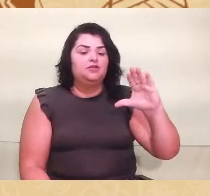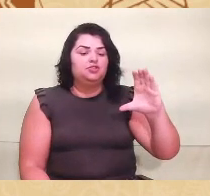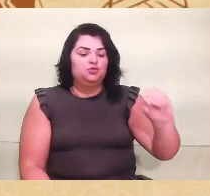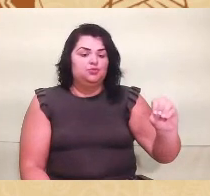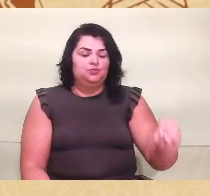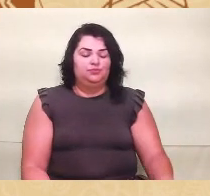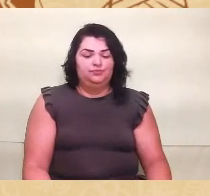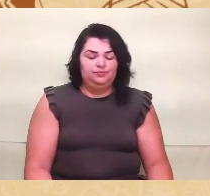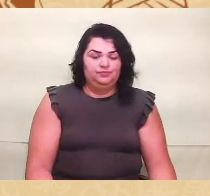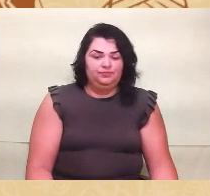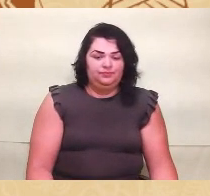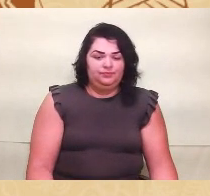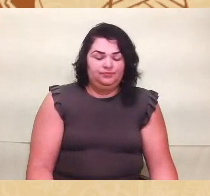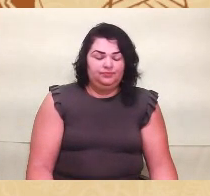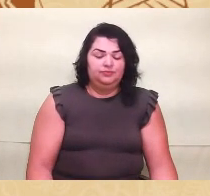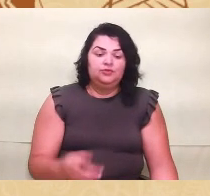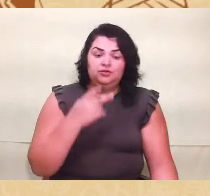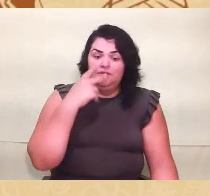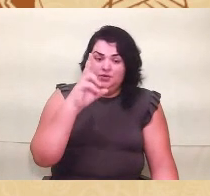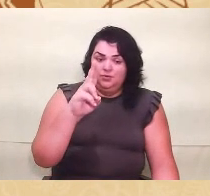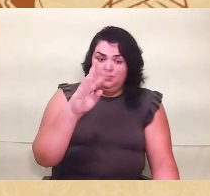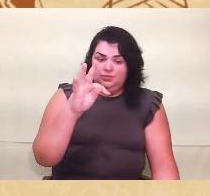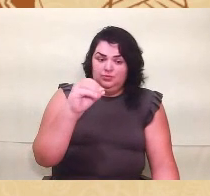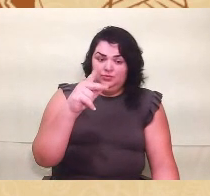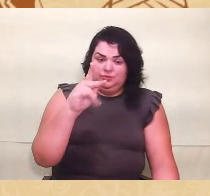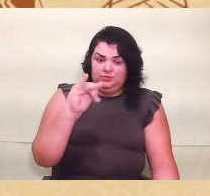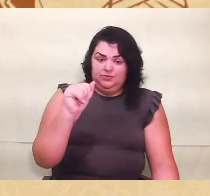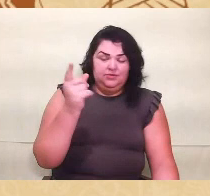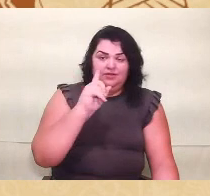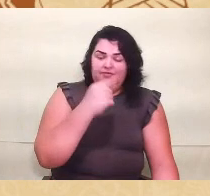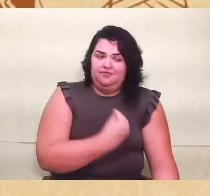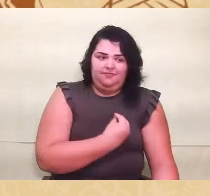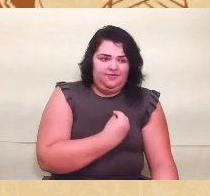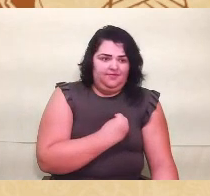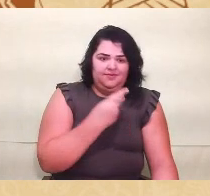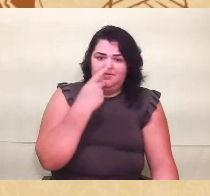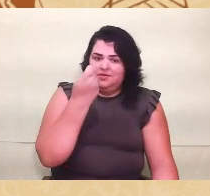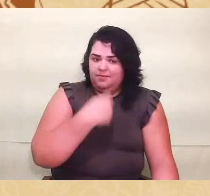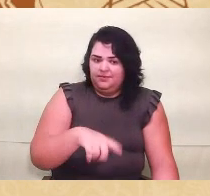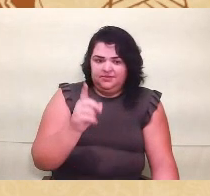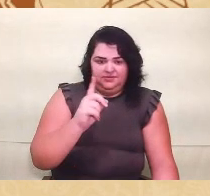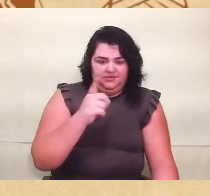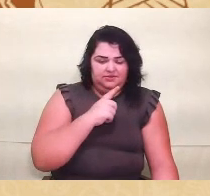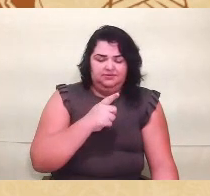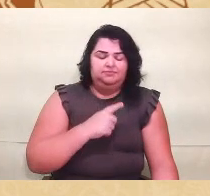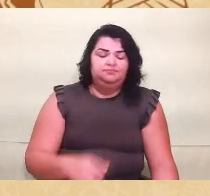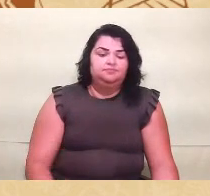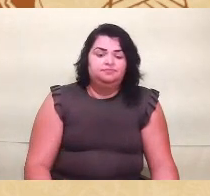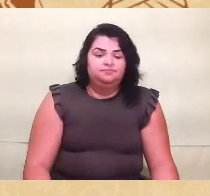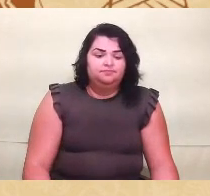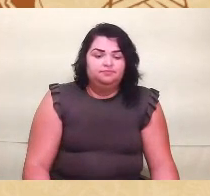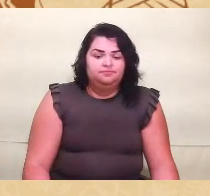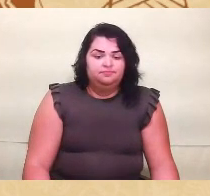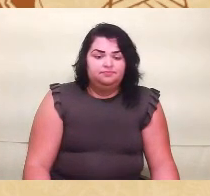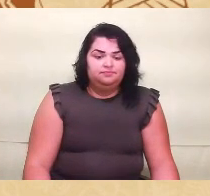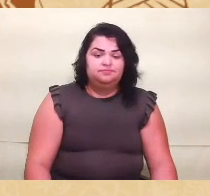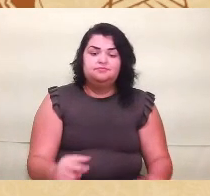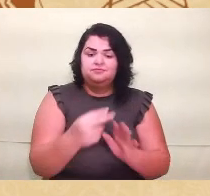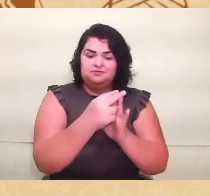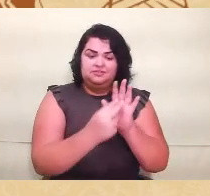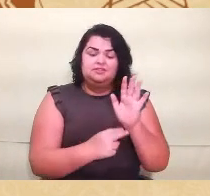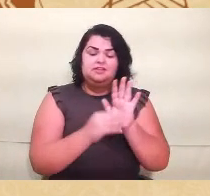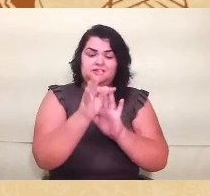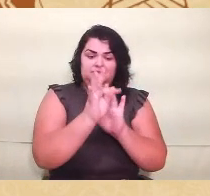E para falar em utopia, a gente não vive em utopia, a gente não precisa. Eu vou ler uma poesia de Amotara. Amotara é essa senhora